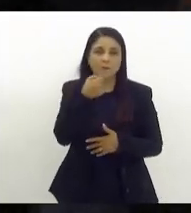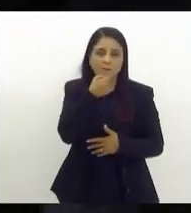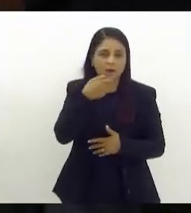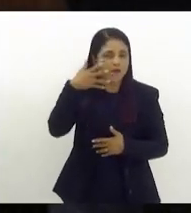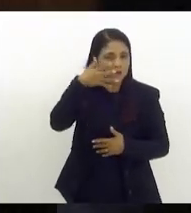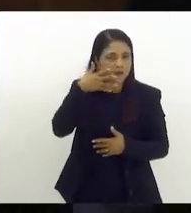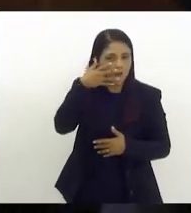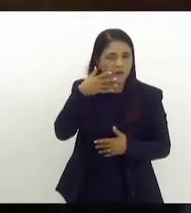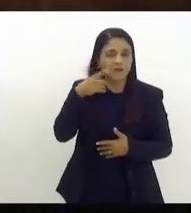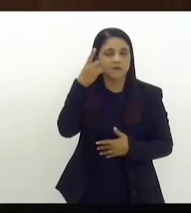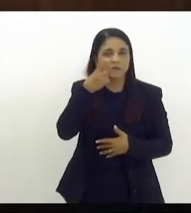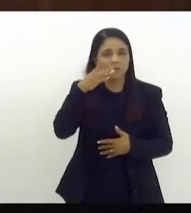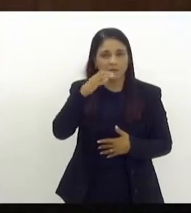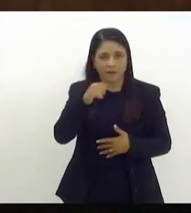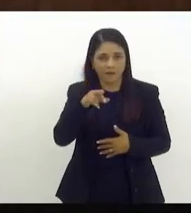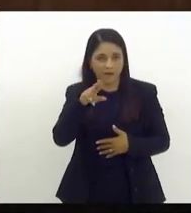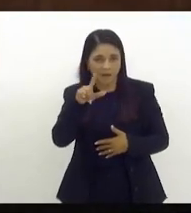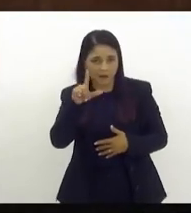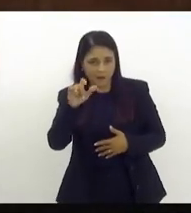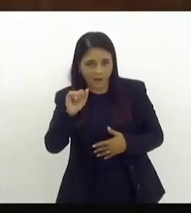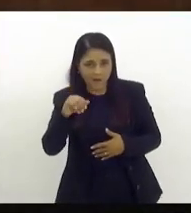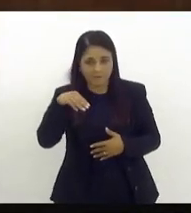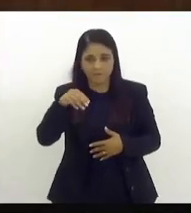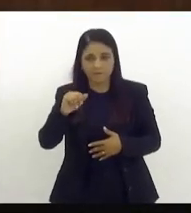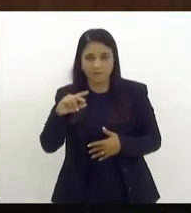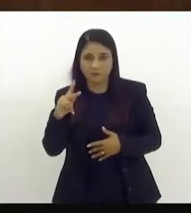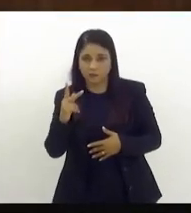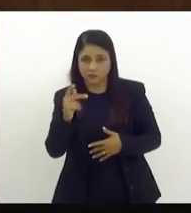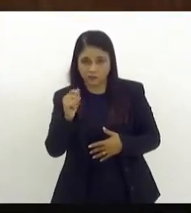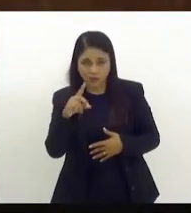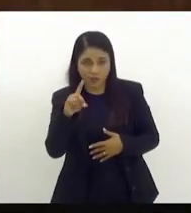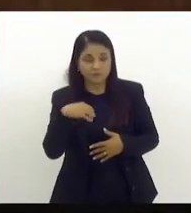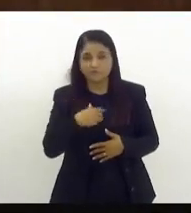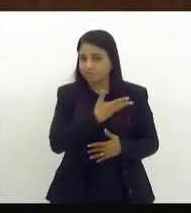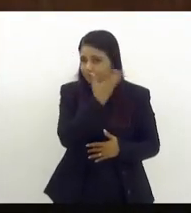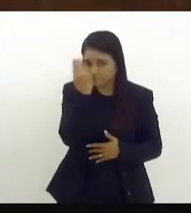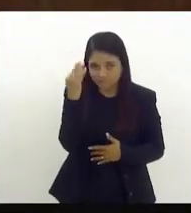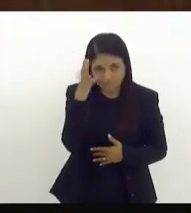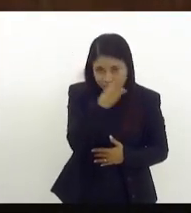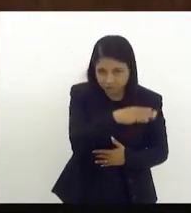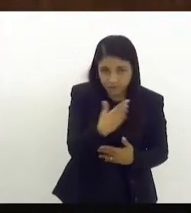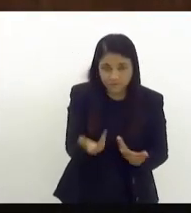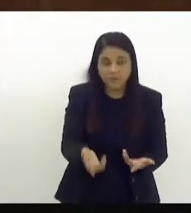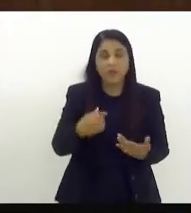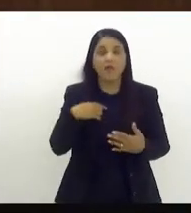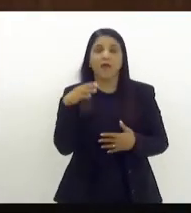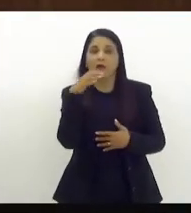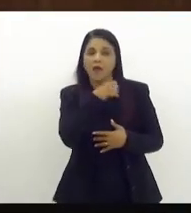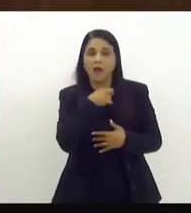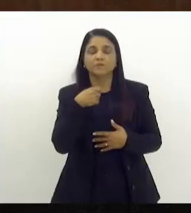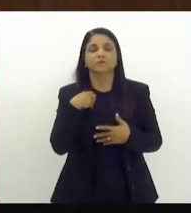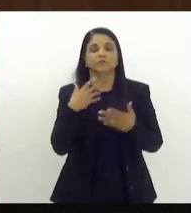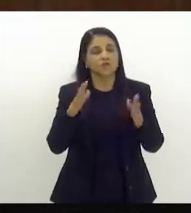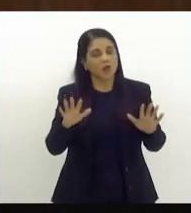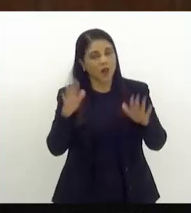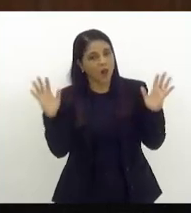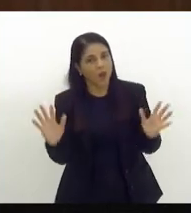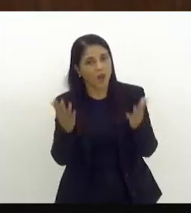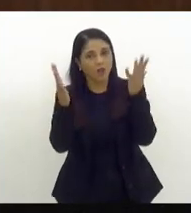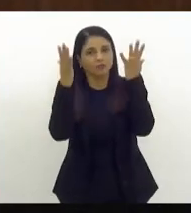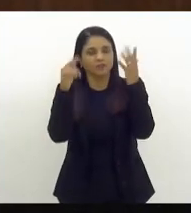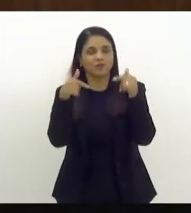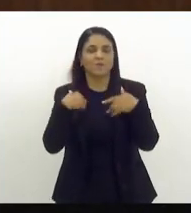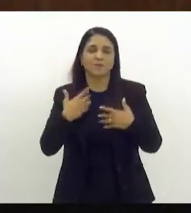Carla Machado, mas eu fiquei... papei mosca. É muito rápido. Eu queria primeiro elogiar a minha colega